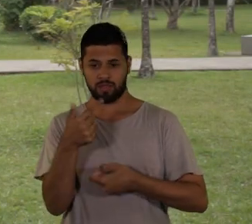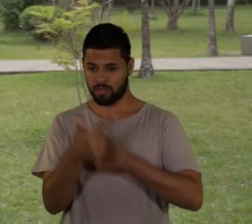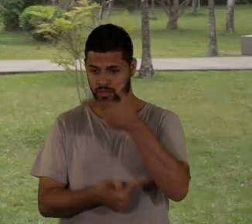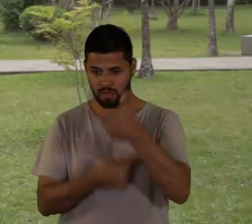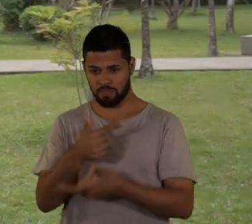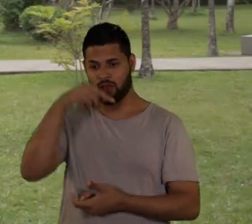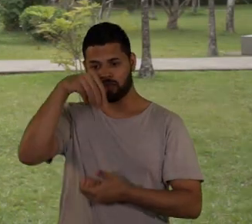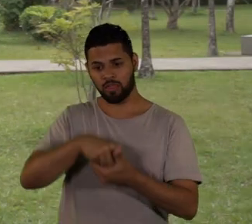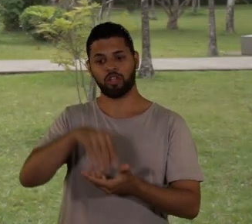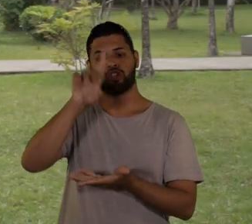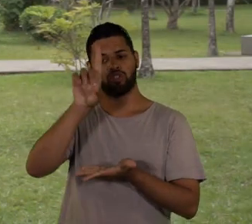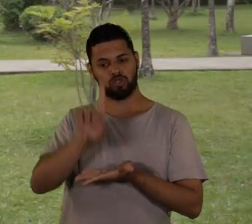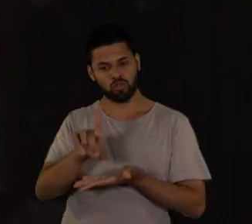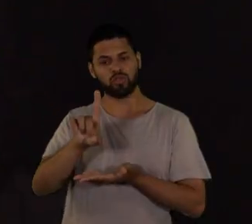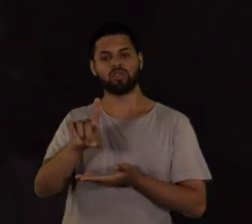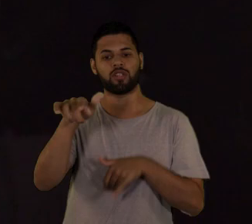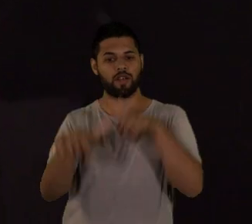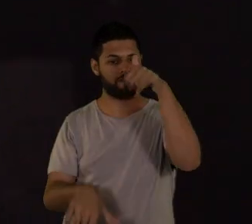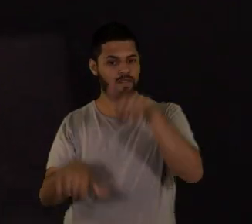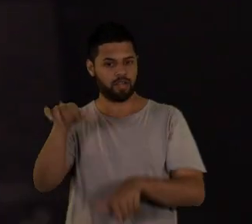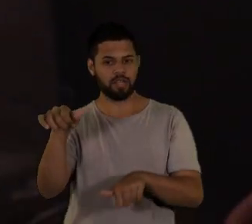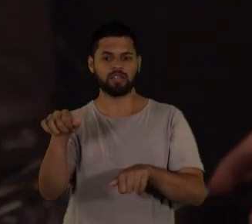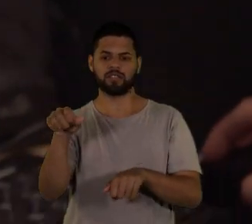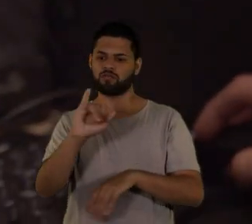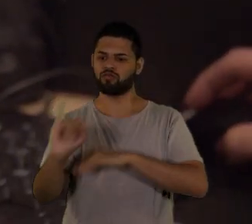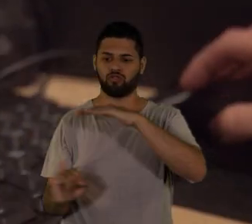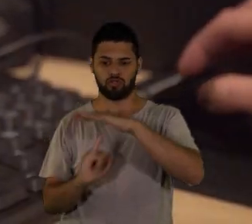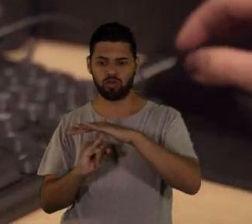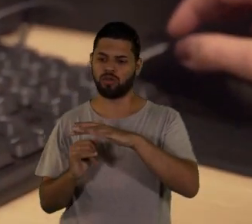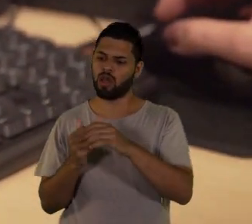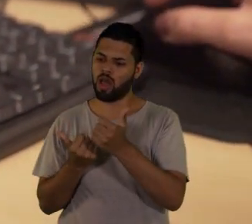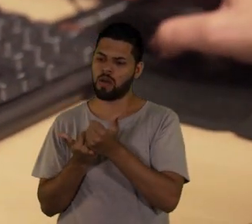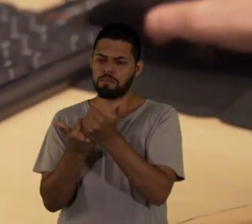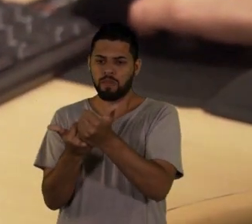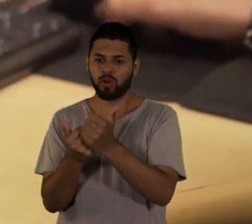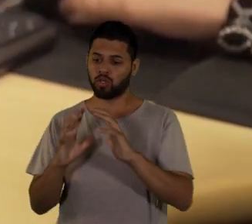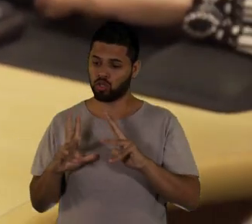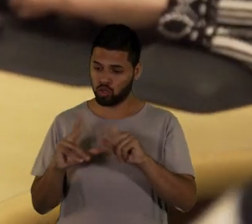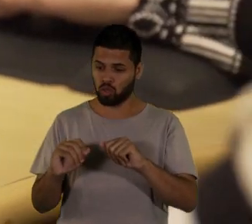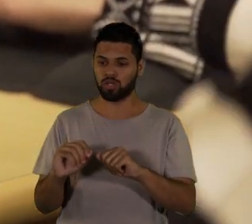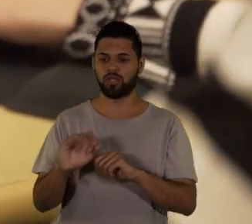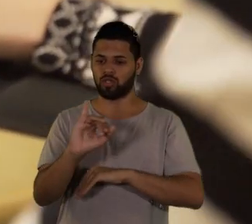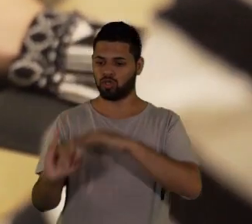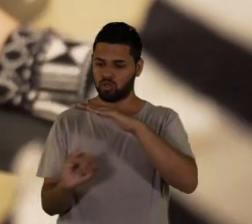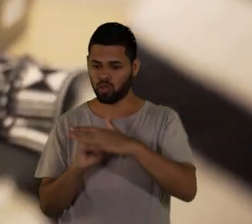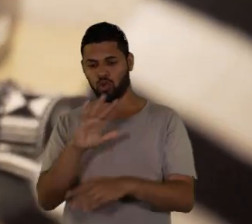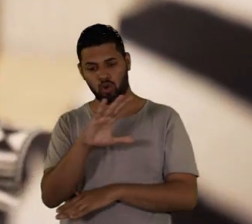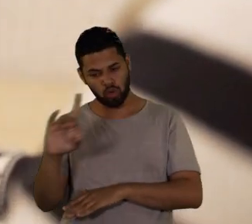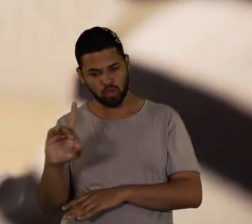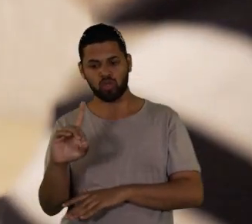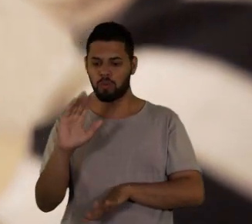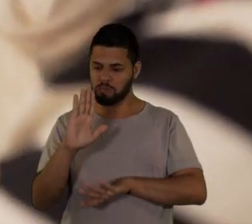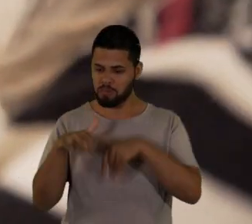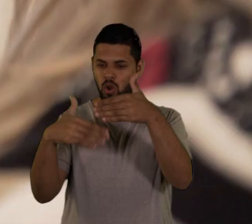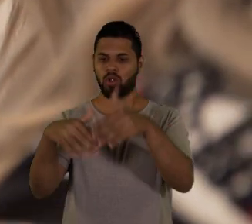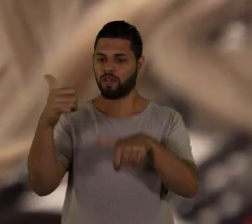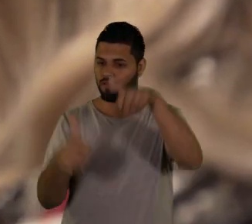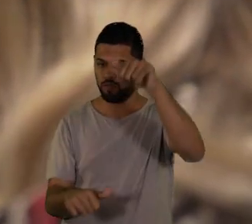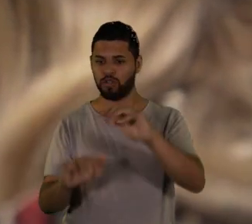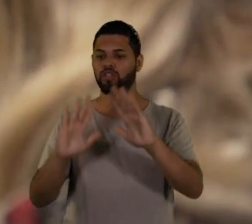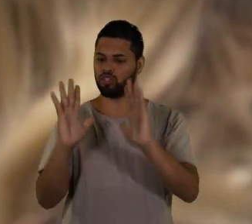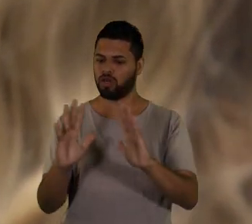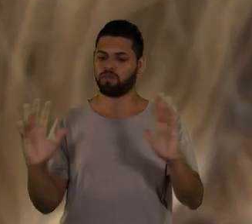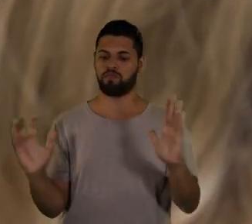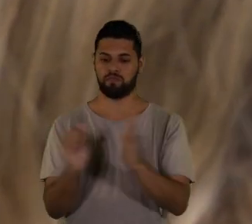A gente dá suporte a toda a instituição, às coordenações de curso, nos processos de avaliação que são legalmente instituídos